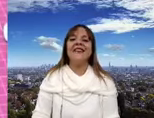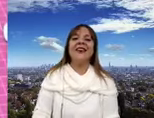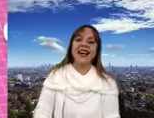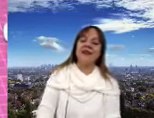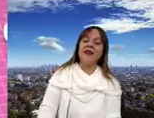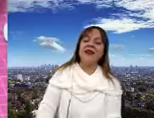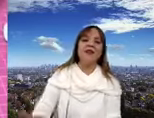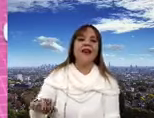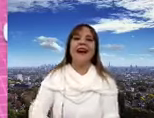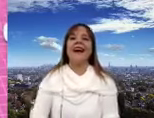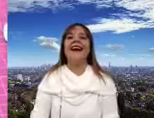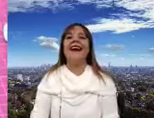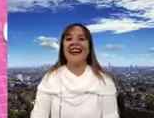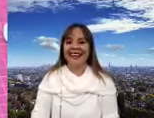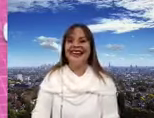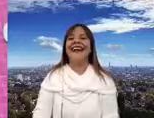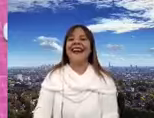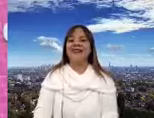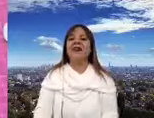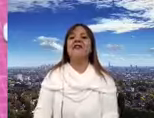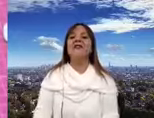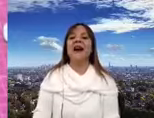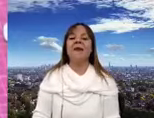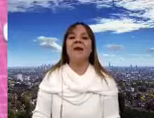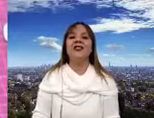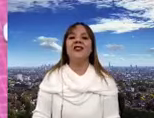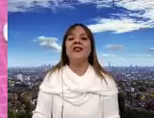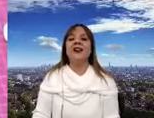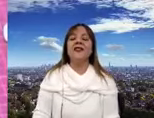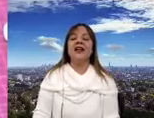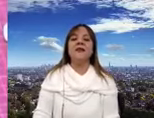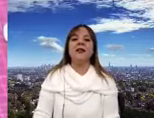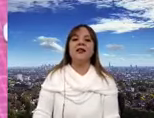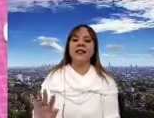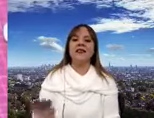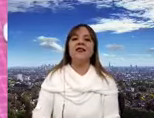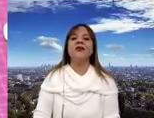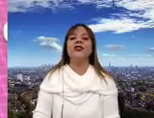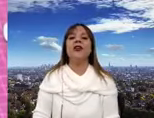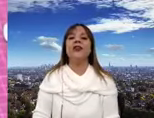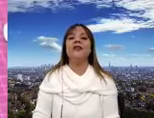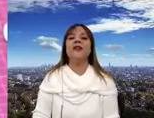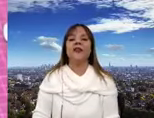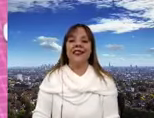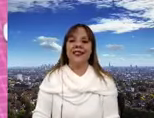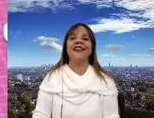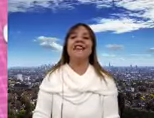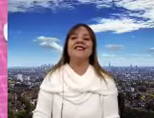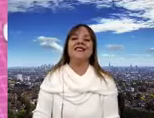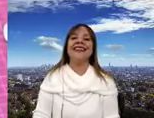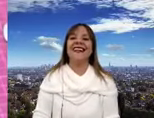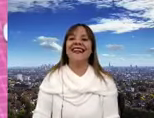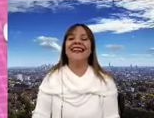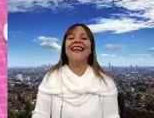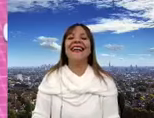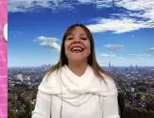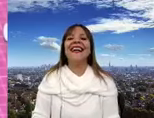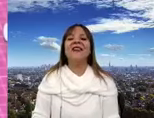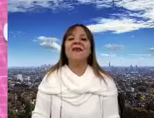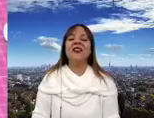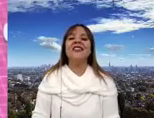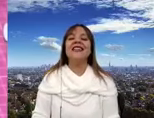vai acabando o voltar. feltro. Vai voltar. Pode ficar esperando E que na está segunda, dia perto, 8, né? volta. Isso. Pode